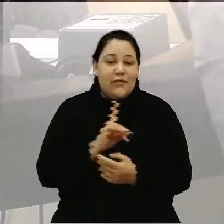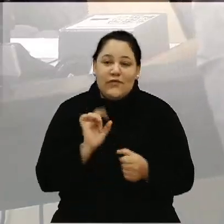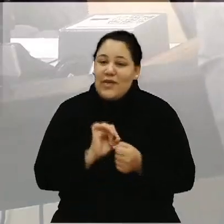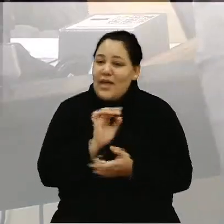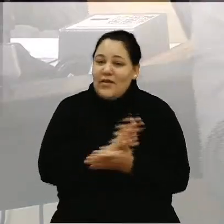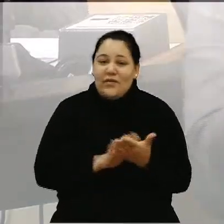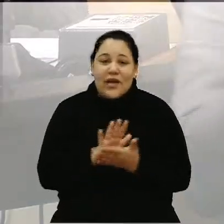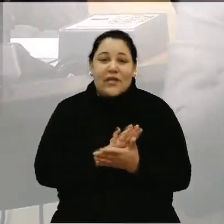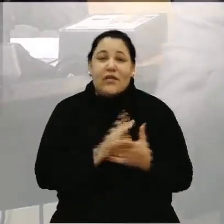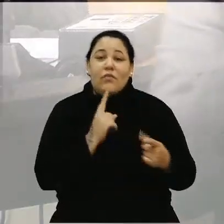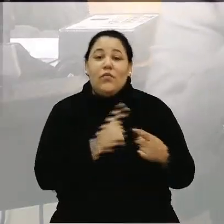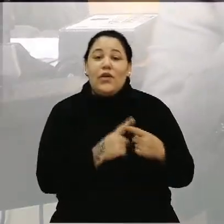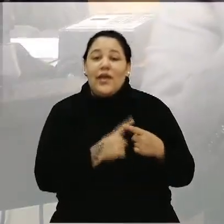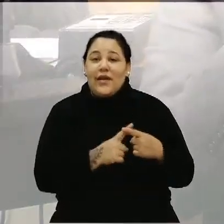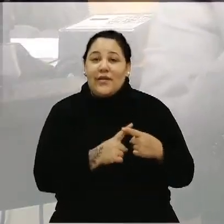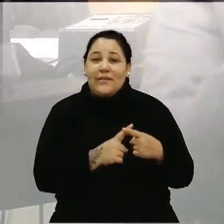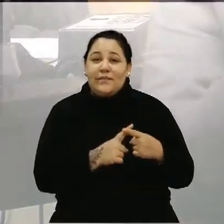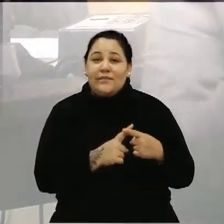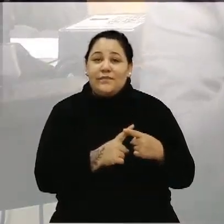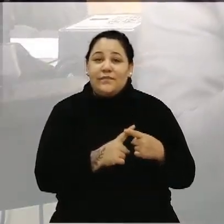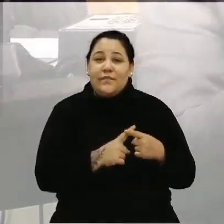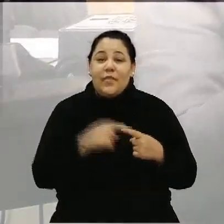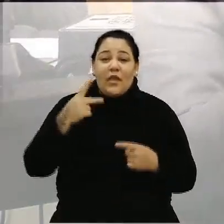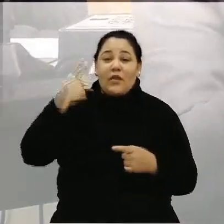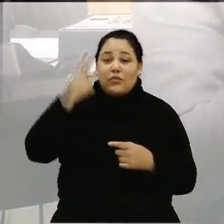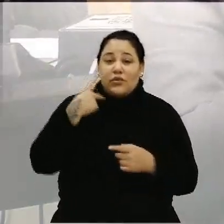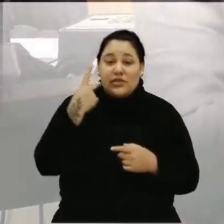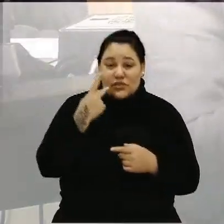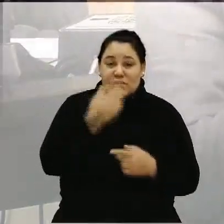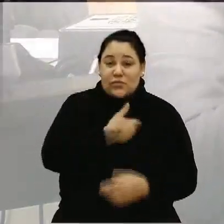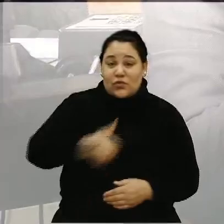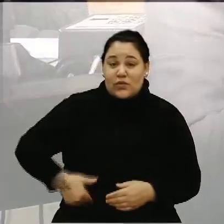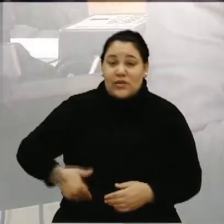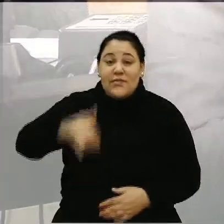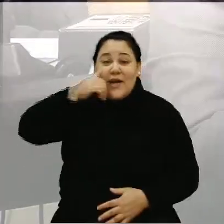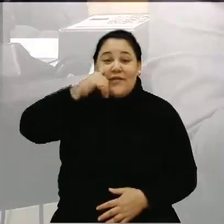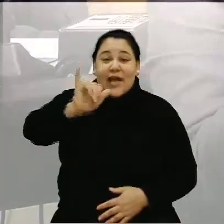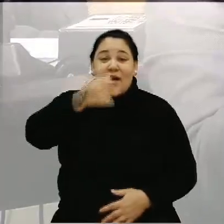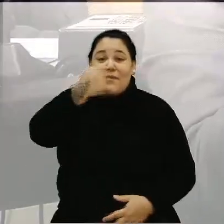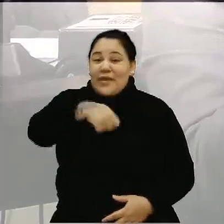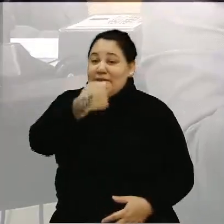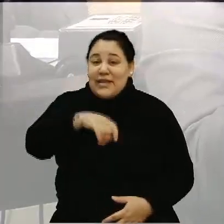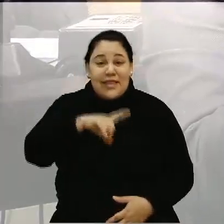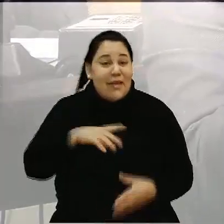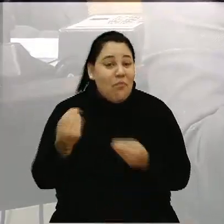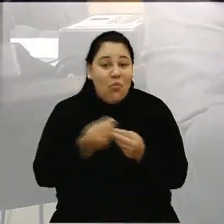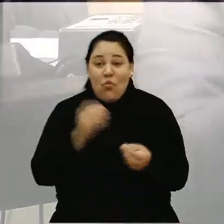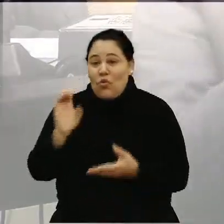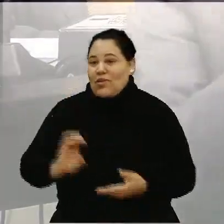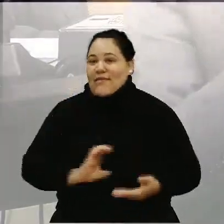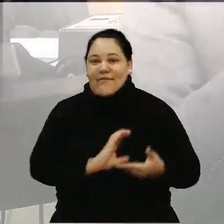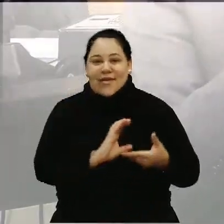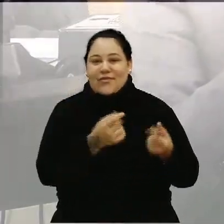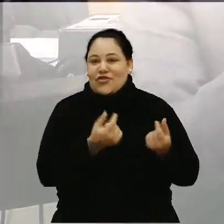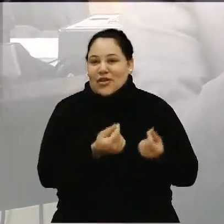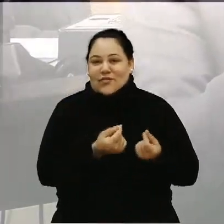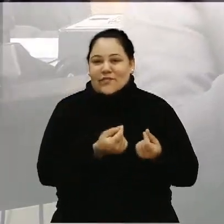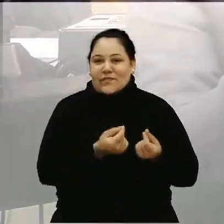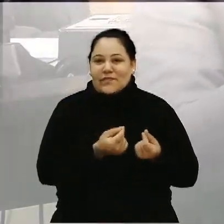por conta de que essas políticas de prevenção precisam de muito orçamento. Agora, é